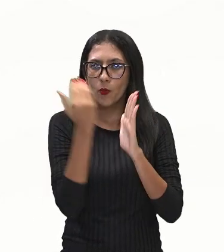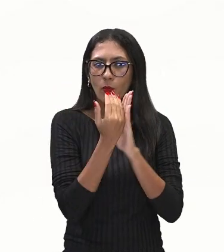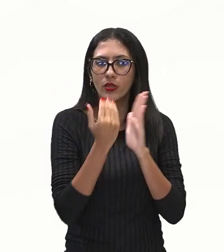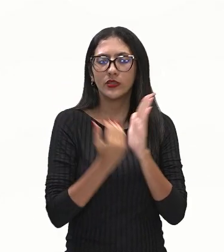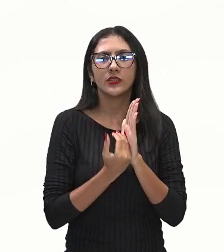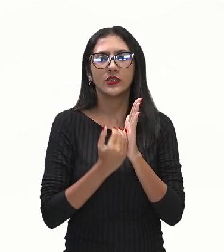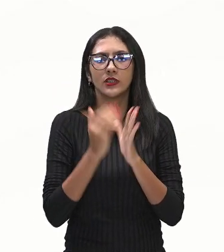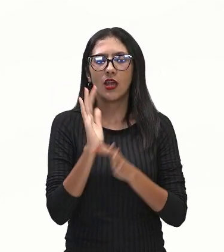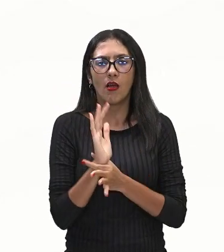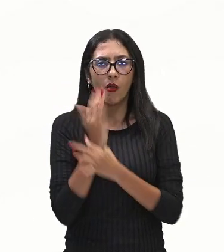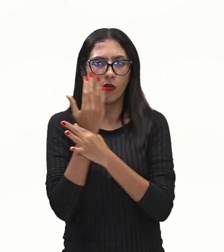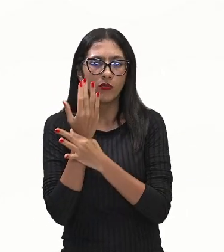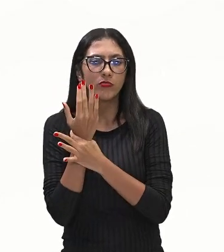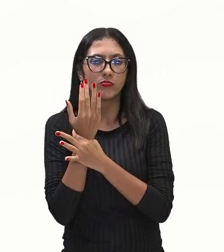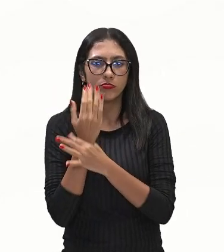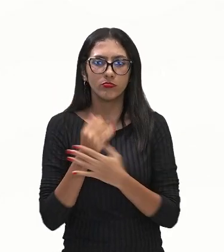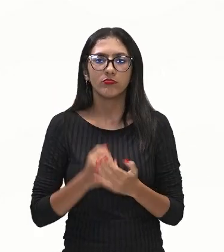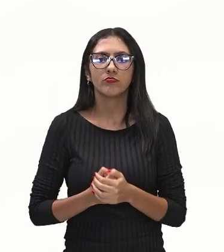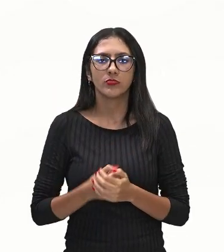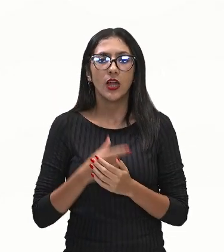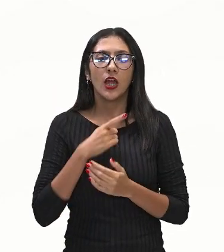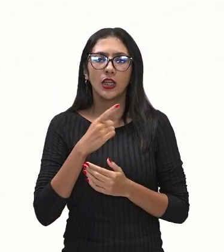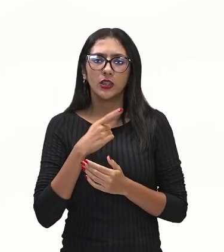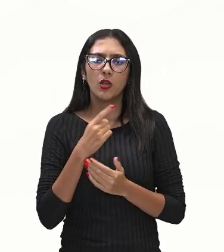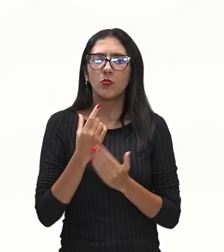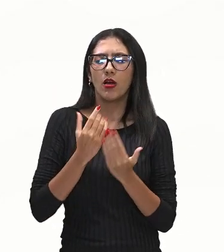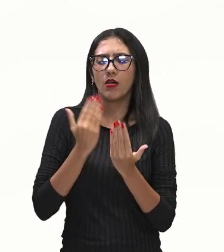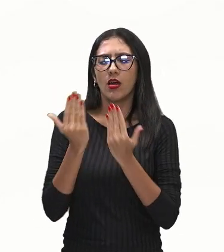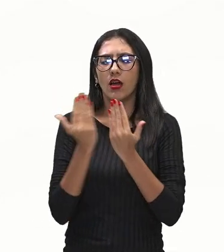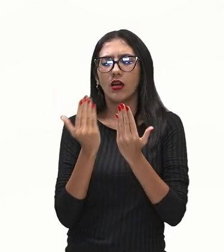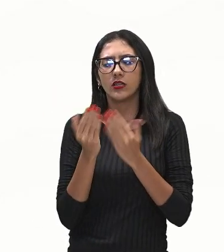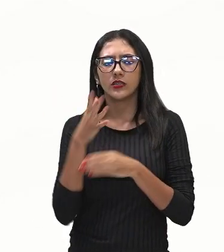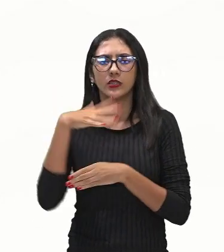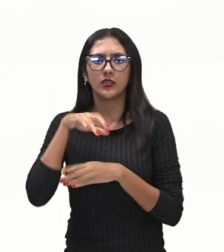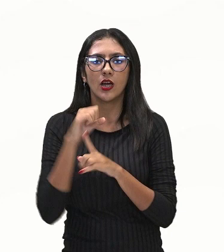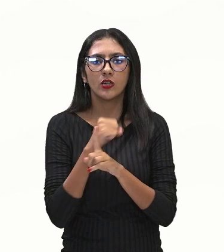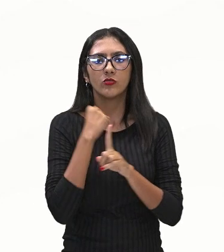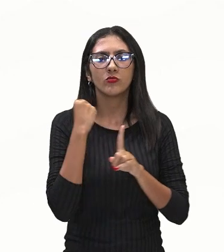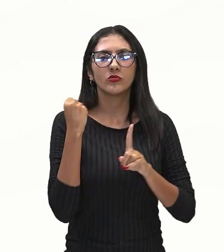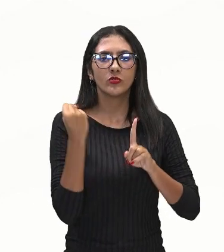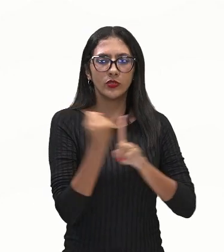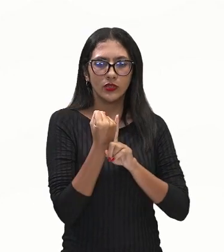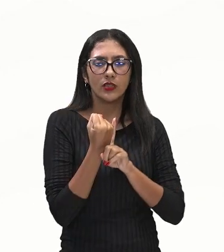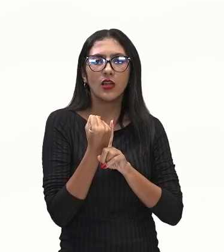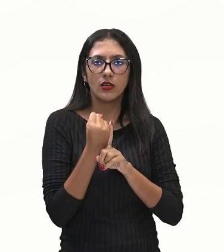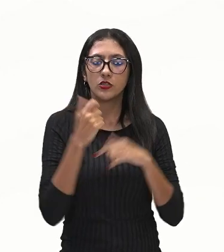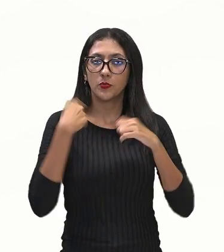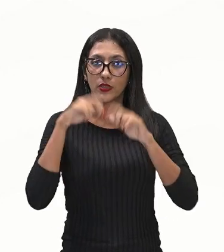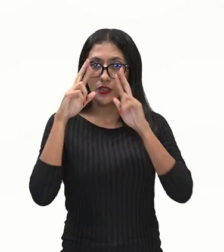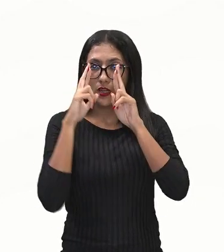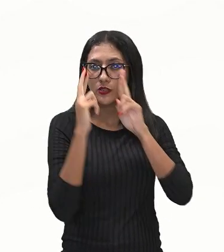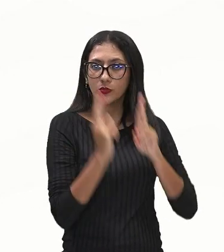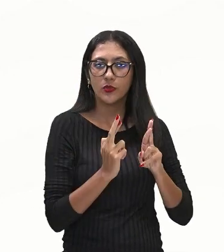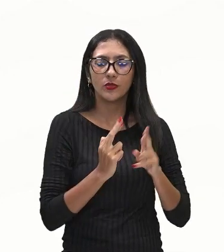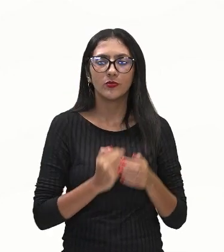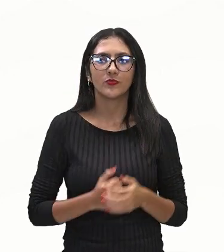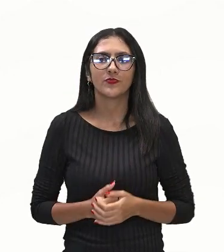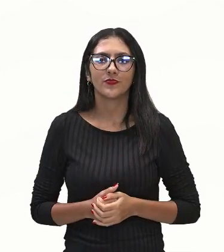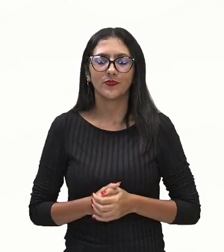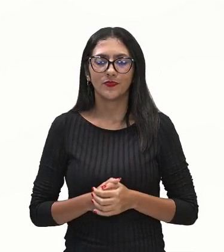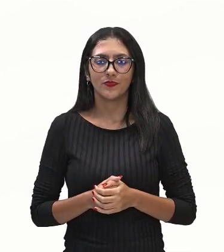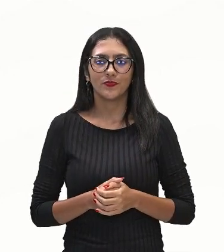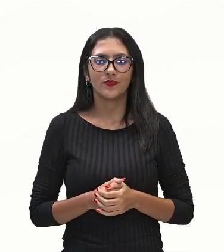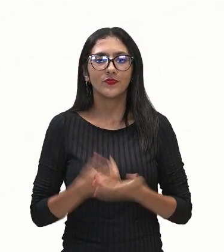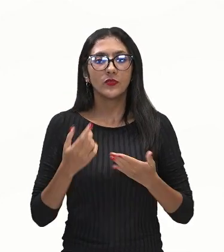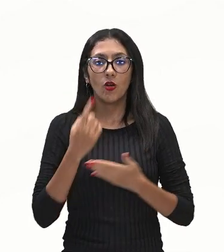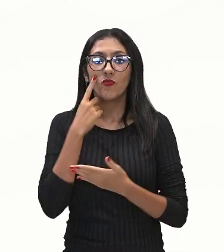é sociologicamente analisada como essencial para uma sociedade tolerante. Pausa. Então, eu trouxe a